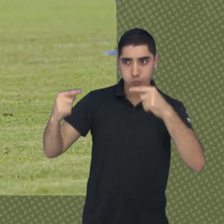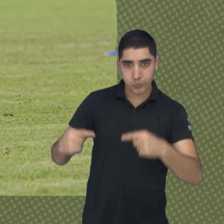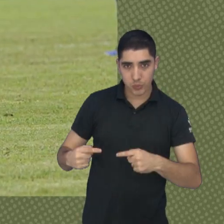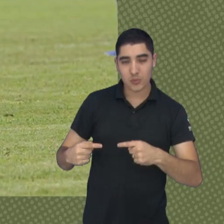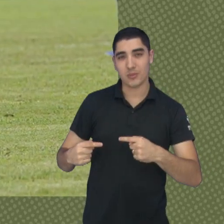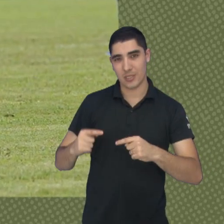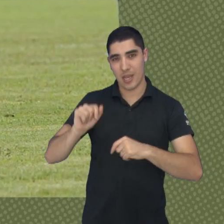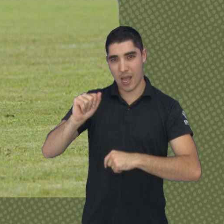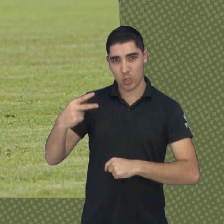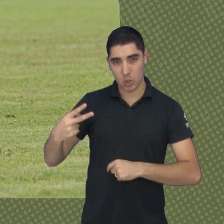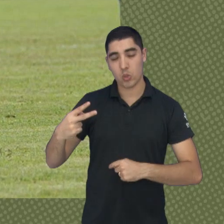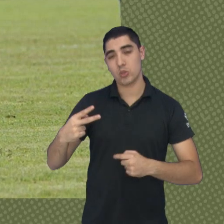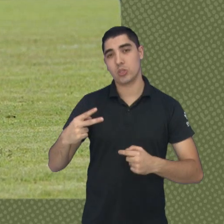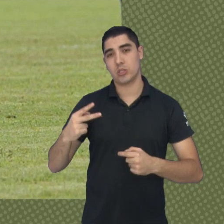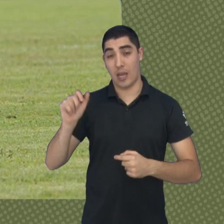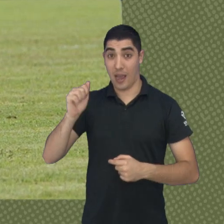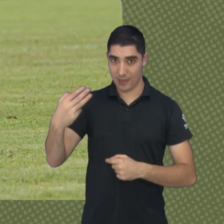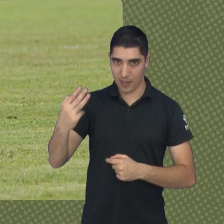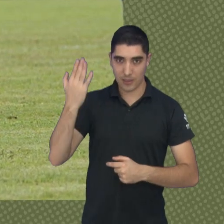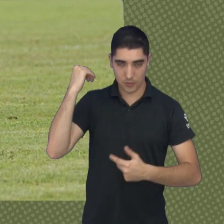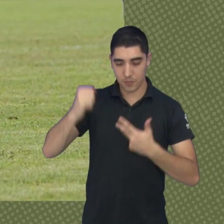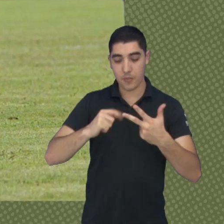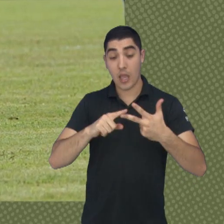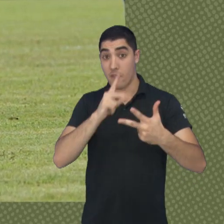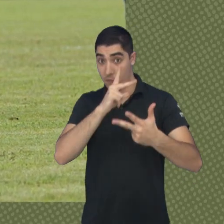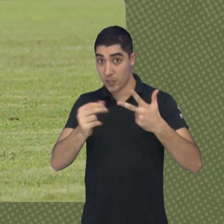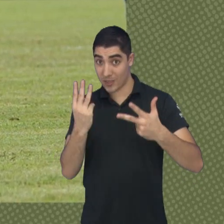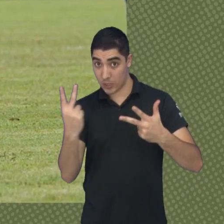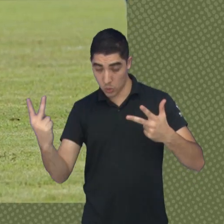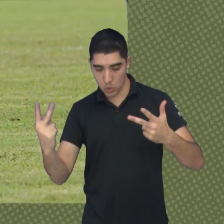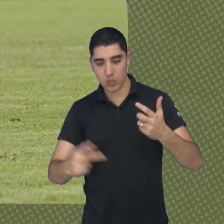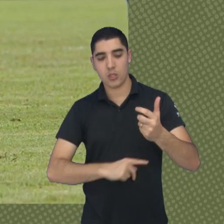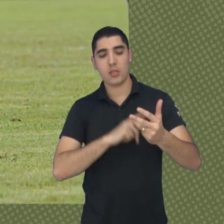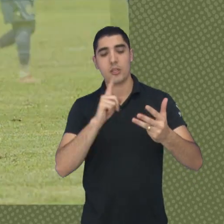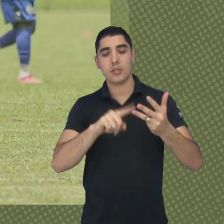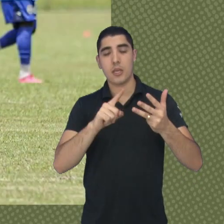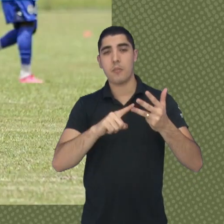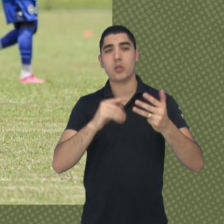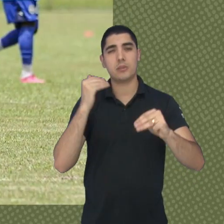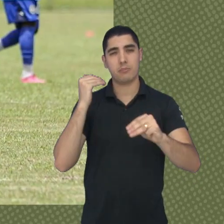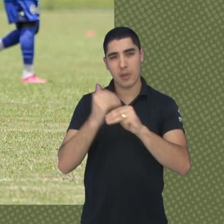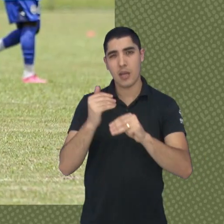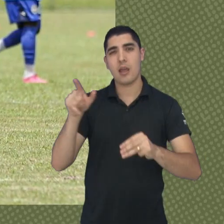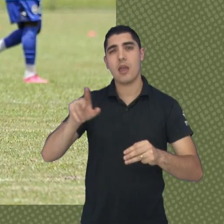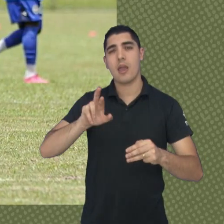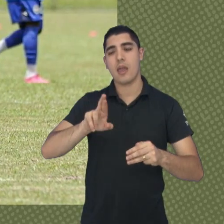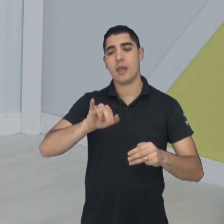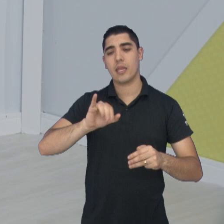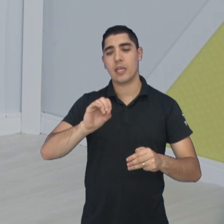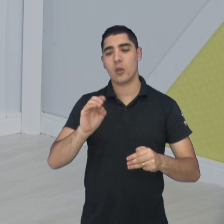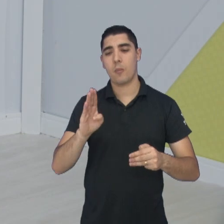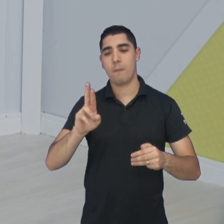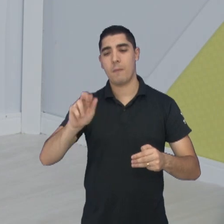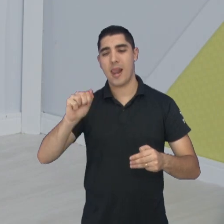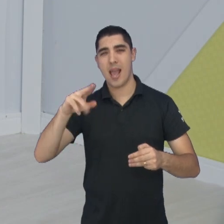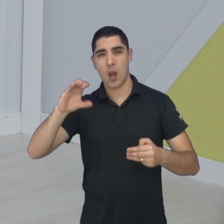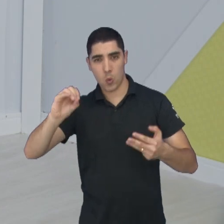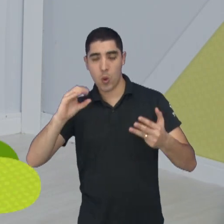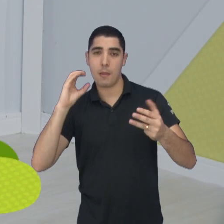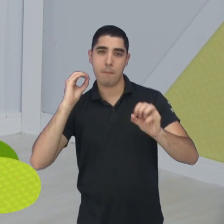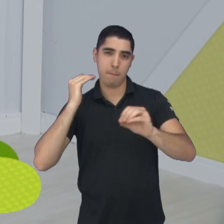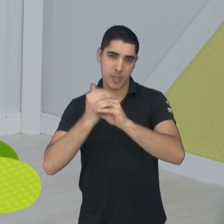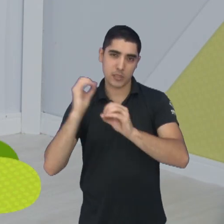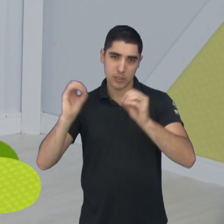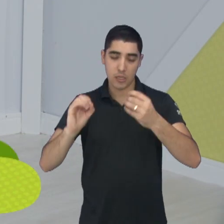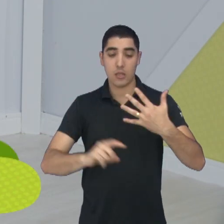A2. Este o São José venceu por 3-2. Depois ficou no empate magro, 0-0 contra o Rio Branco de Americana e agora contra o Boa Vista.